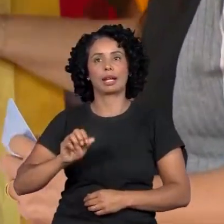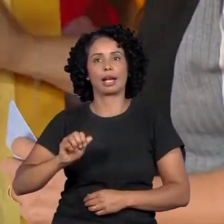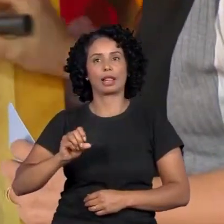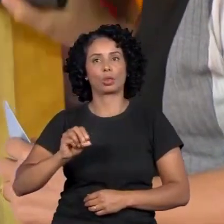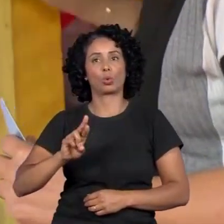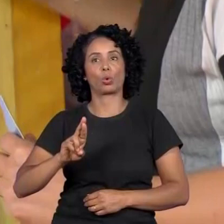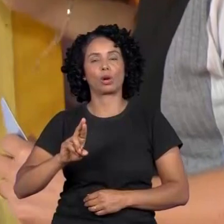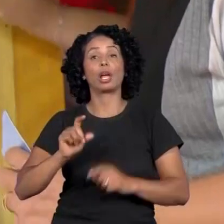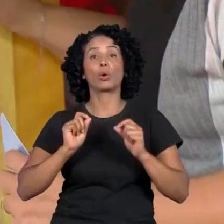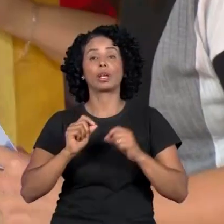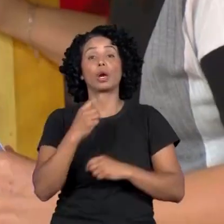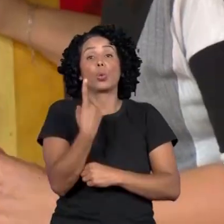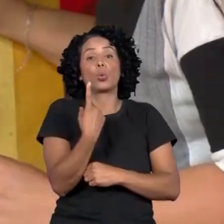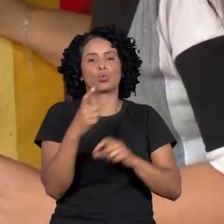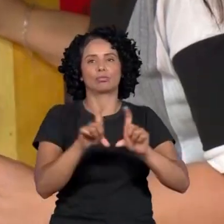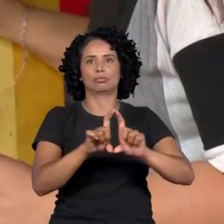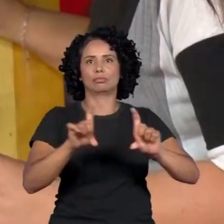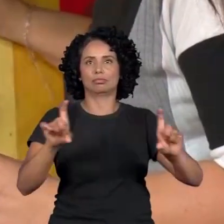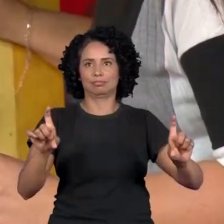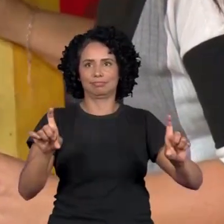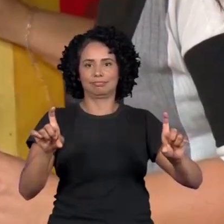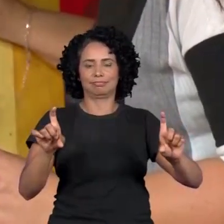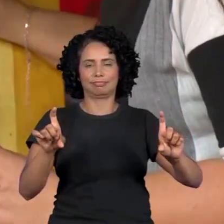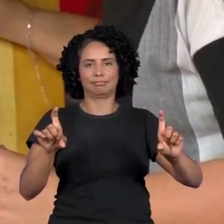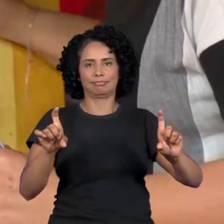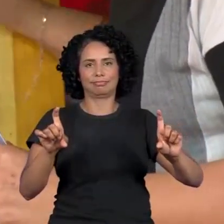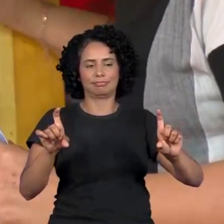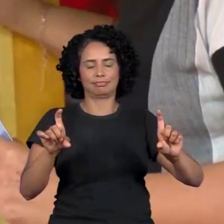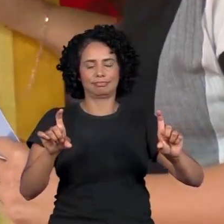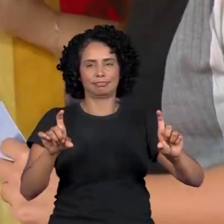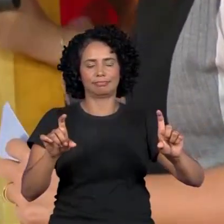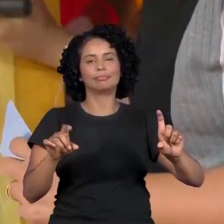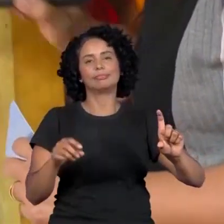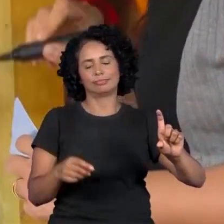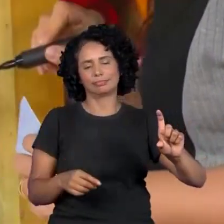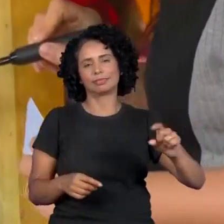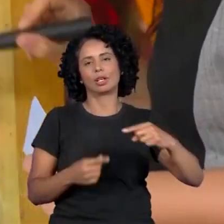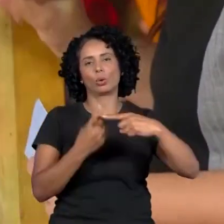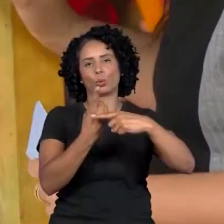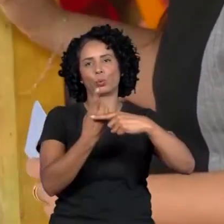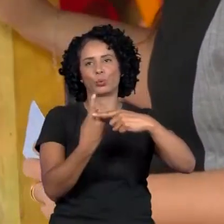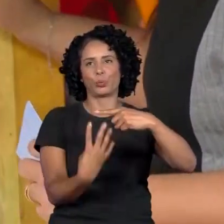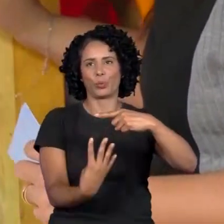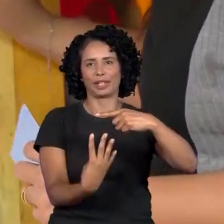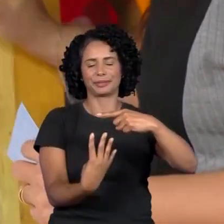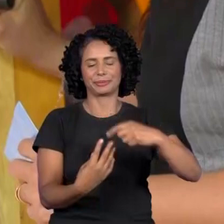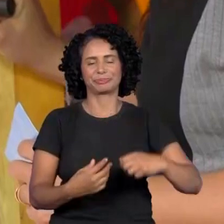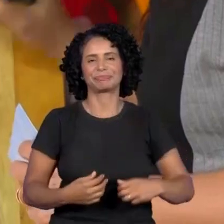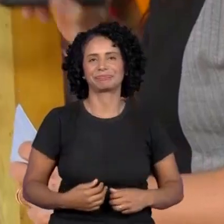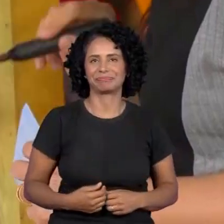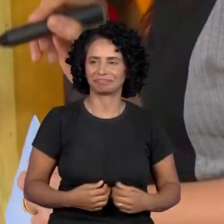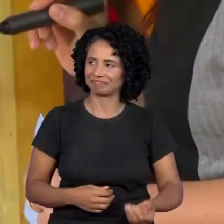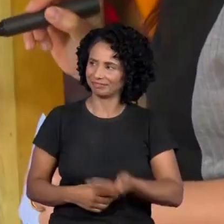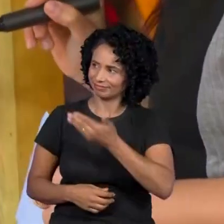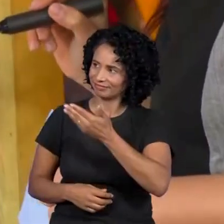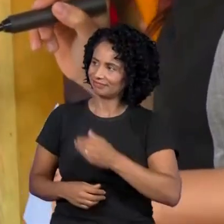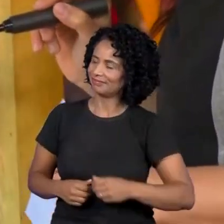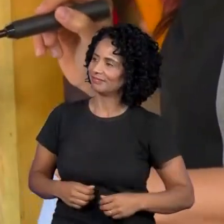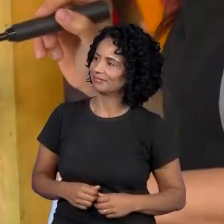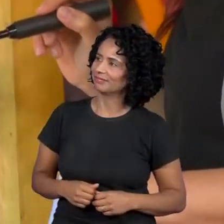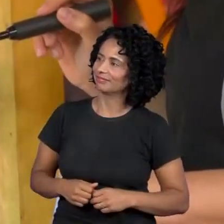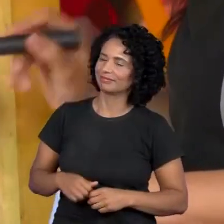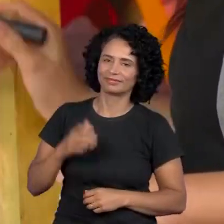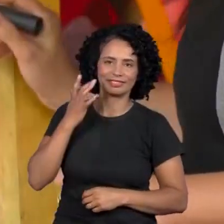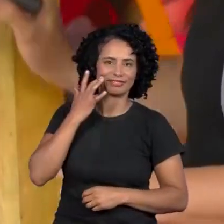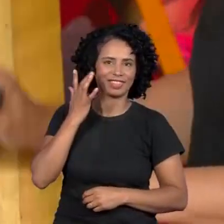usando uma parte dessas 4. Então, é 1 sobre 4. 1/4, como a